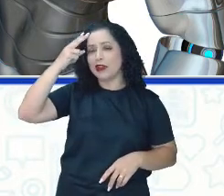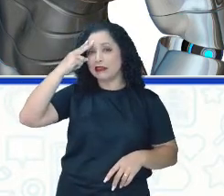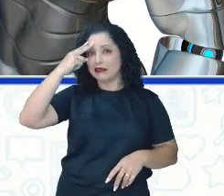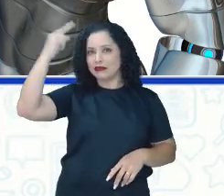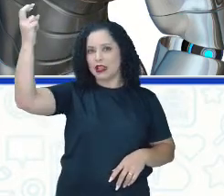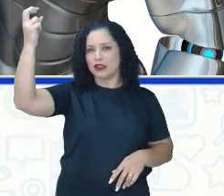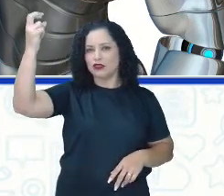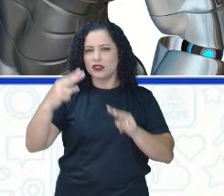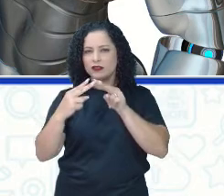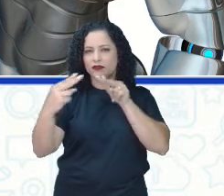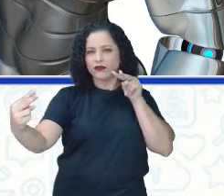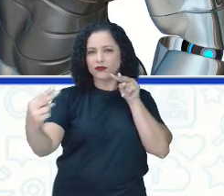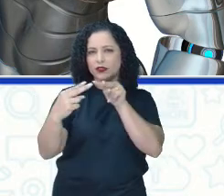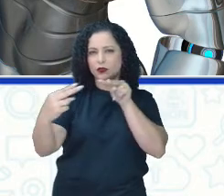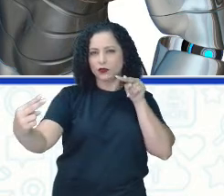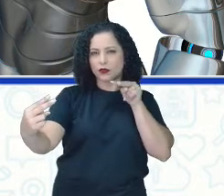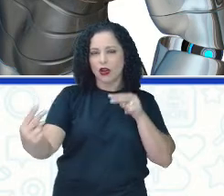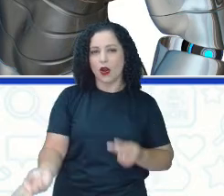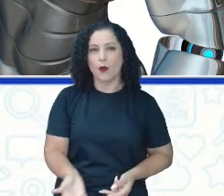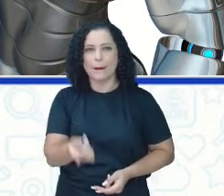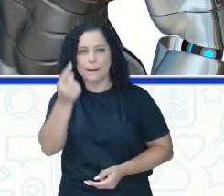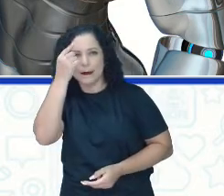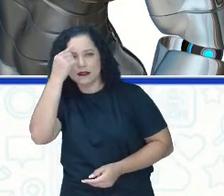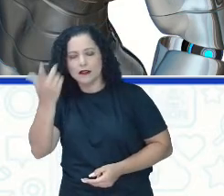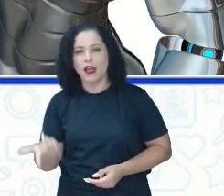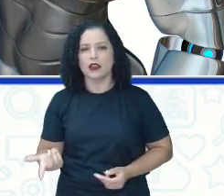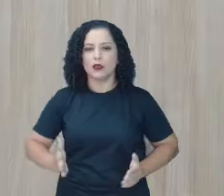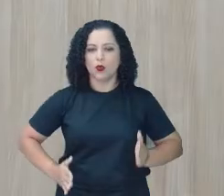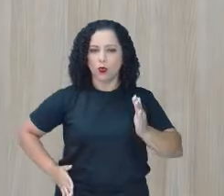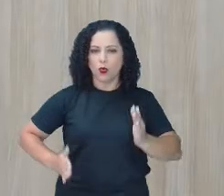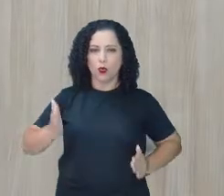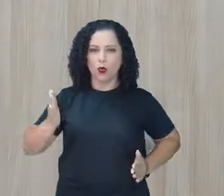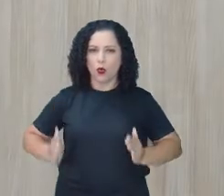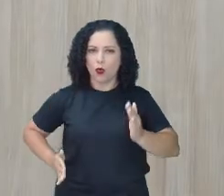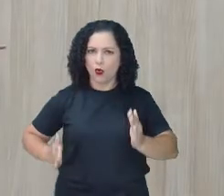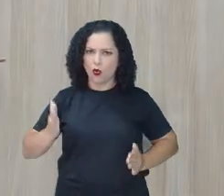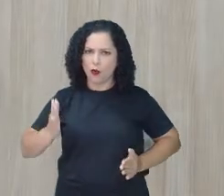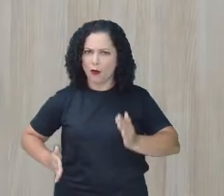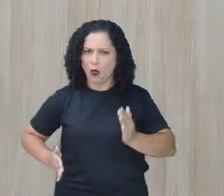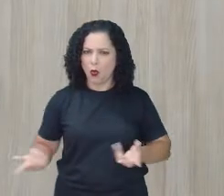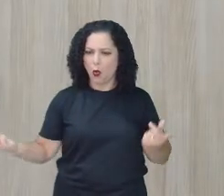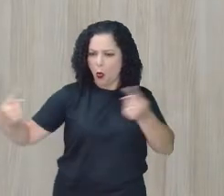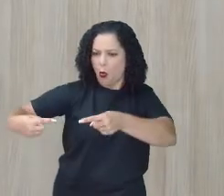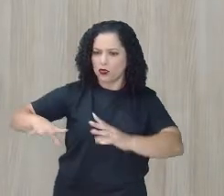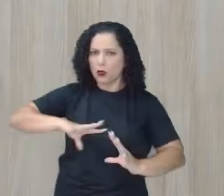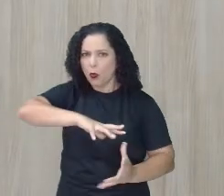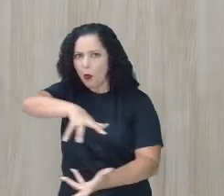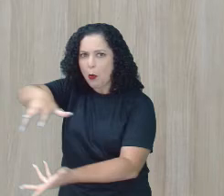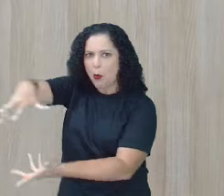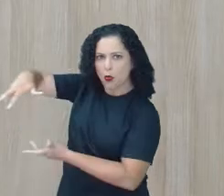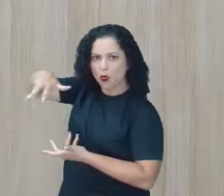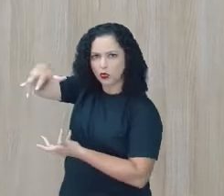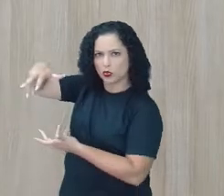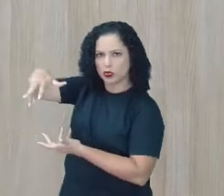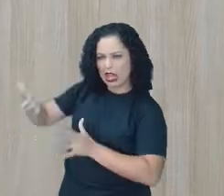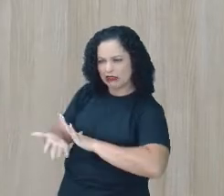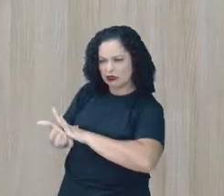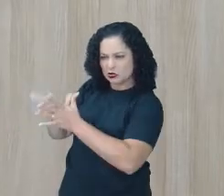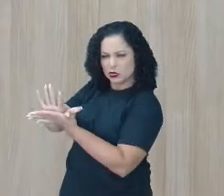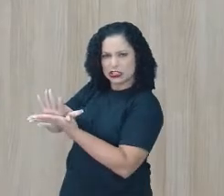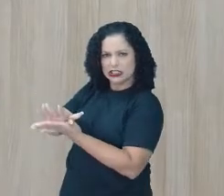os robôs possam se rebelar contra a humanidade, minha gente. Isso é tema de muito filme de ficção científica, né? A gente vai